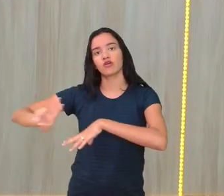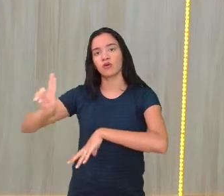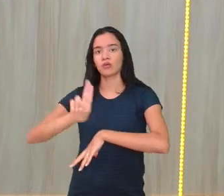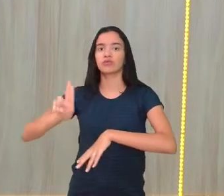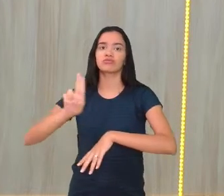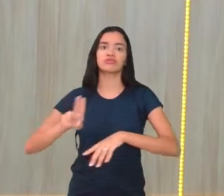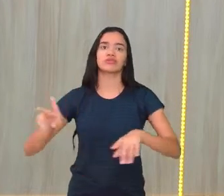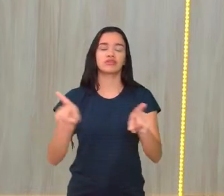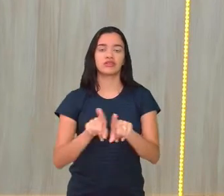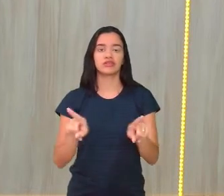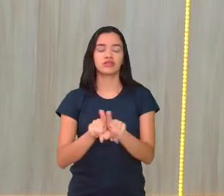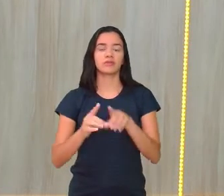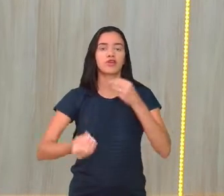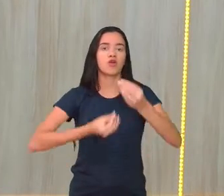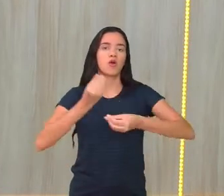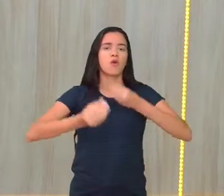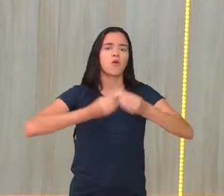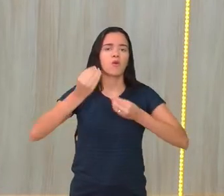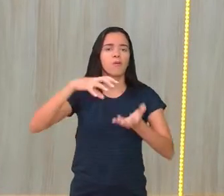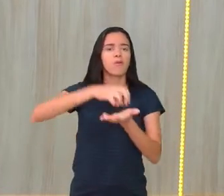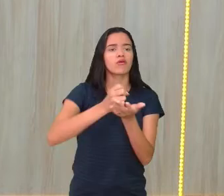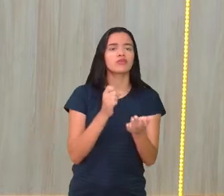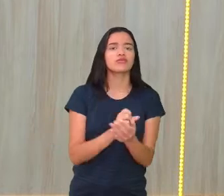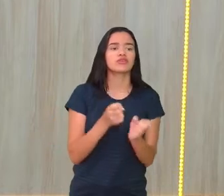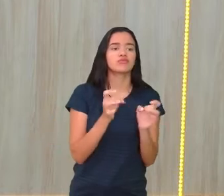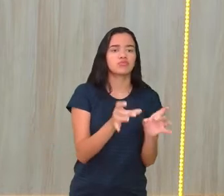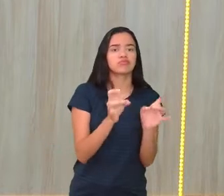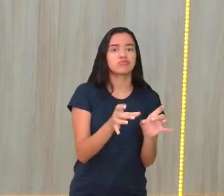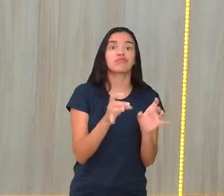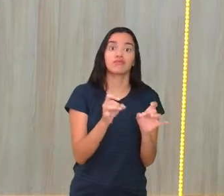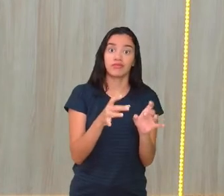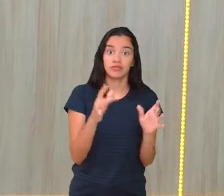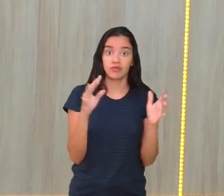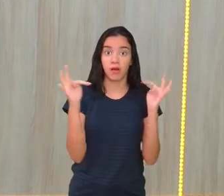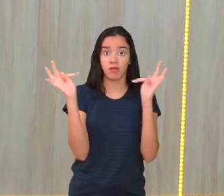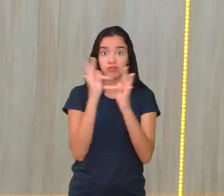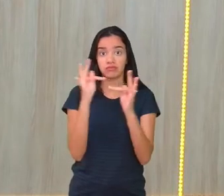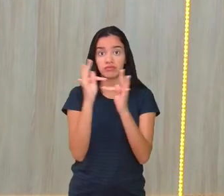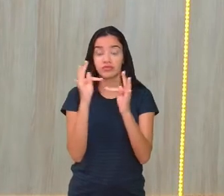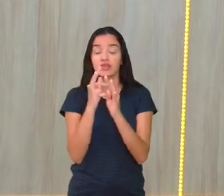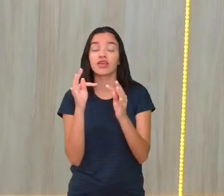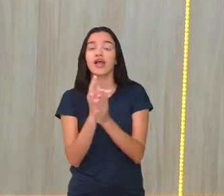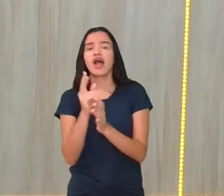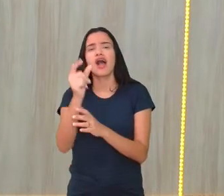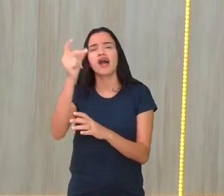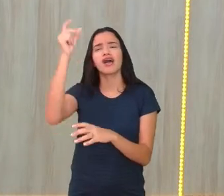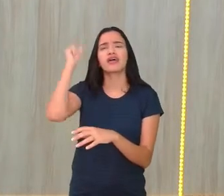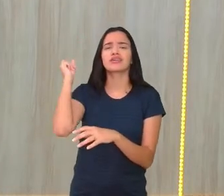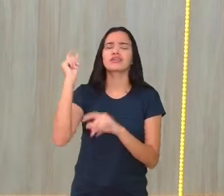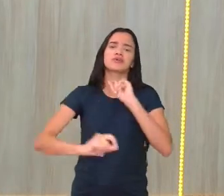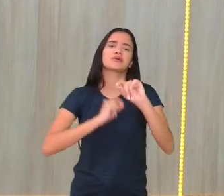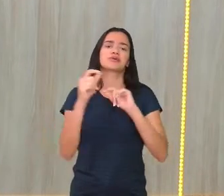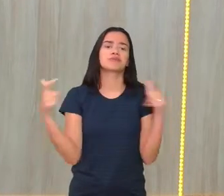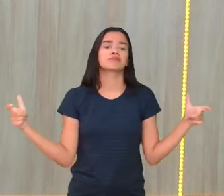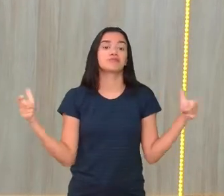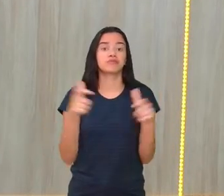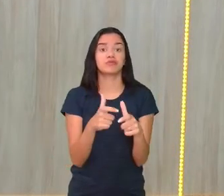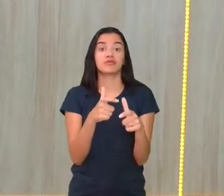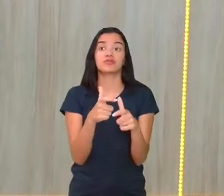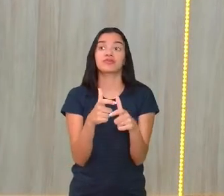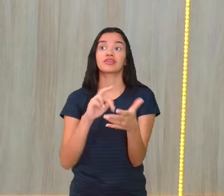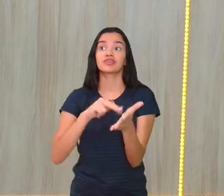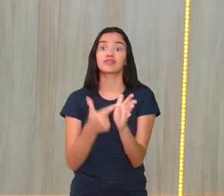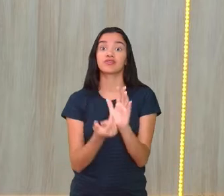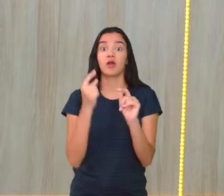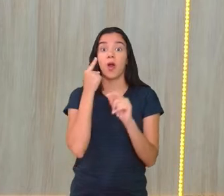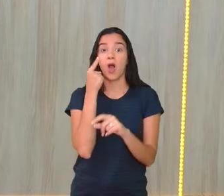utilizadas também como polos de comércio para os fenícios. Então, a antiga Fenícia era uma estreita faixa de terra, você